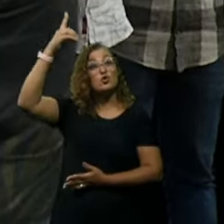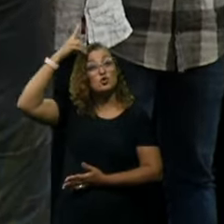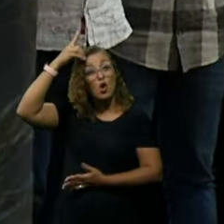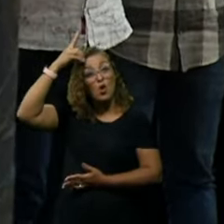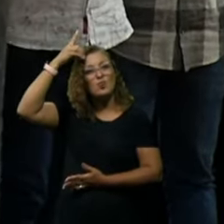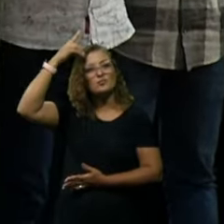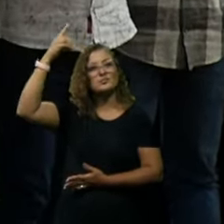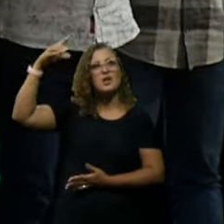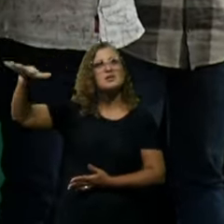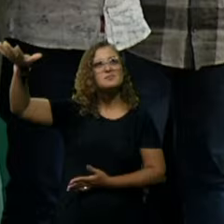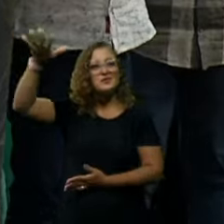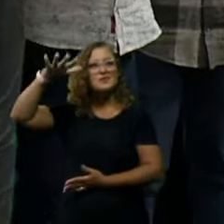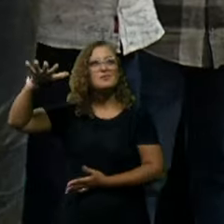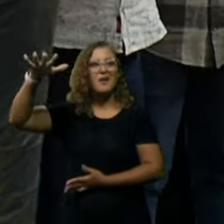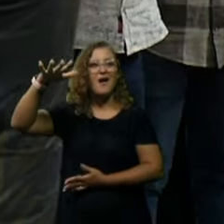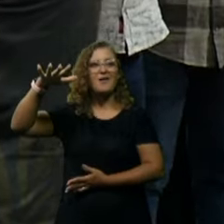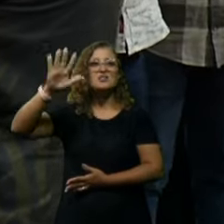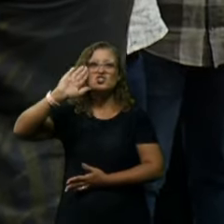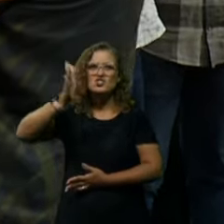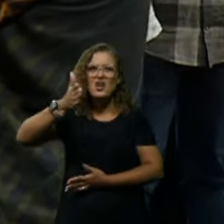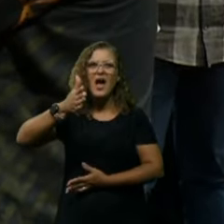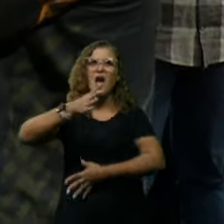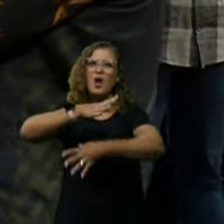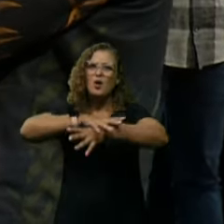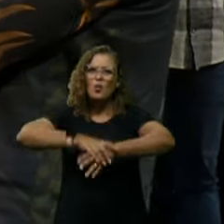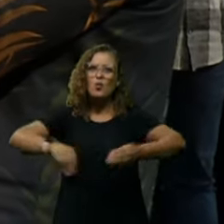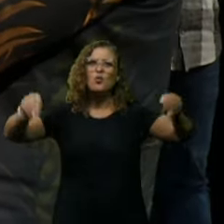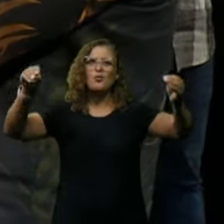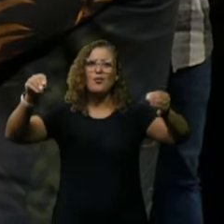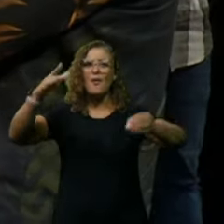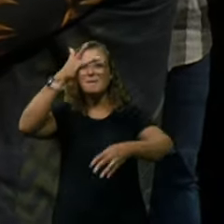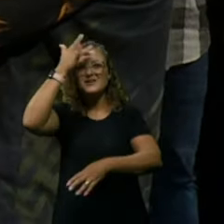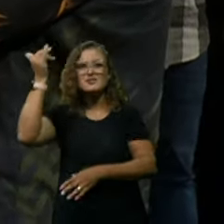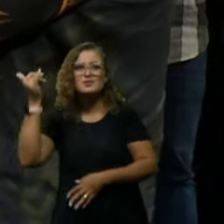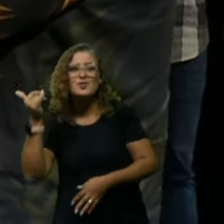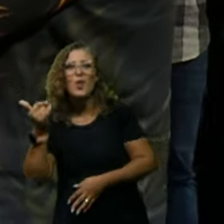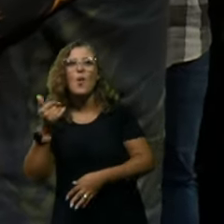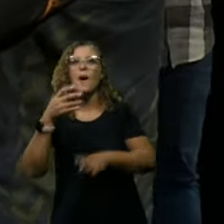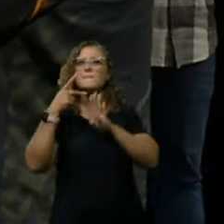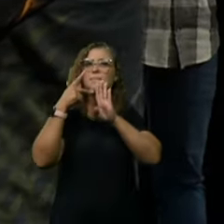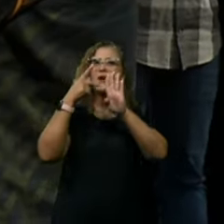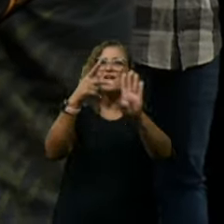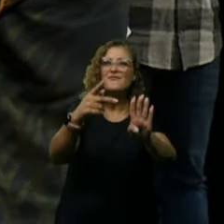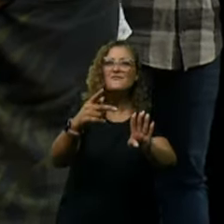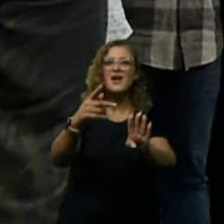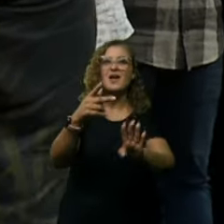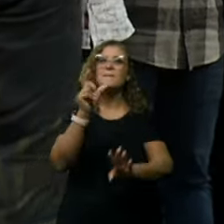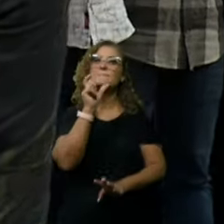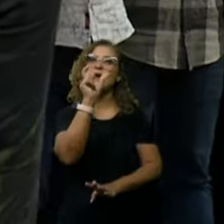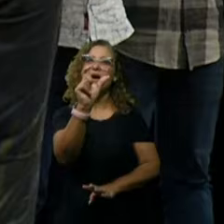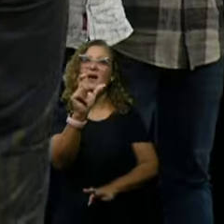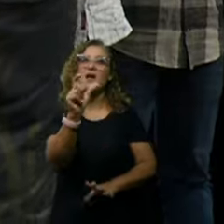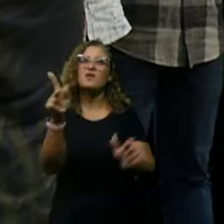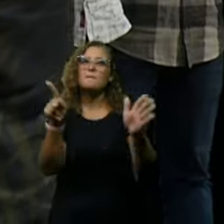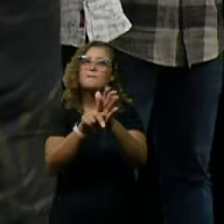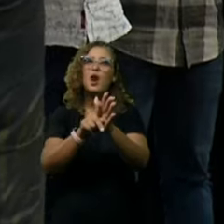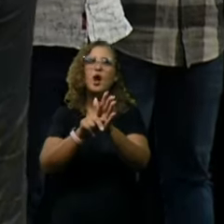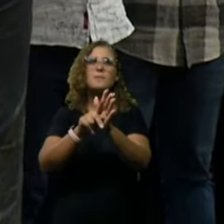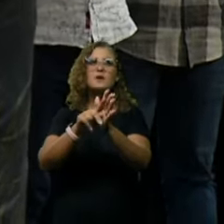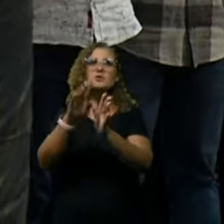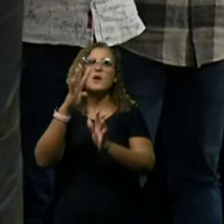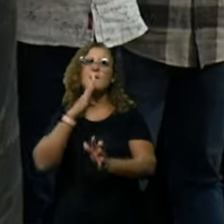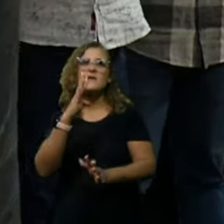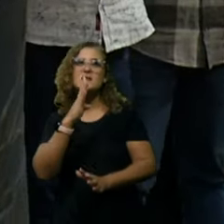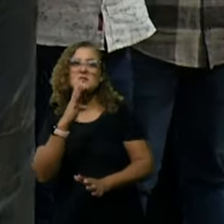já curou pessoas através das suas mãos se entrega a palavras proféticas você tem palavras de conhecimento e Deus me mostrou que ele vai